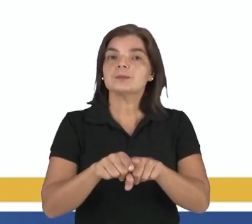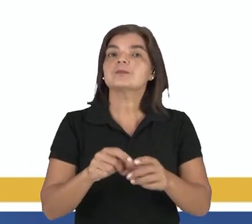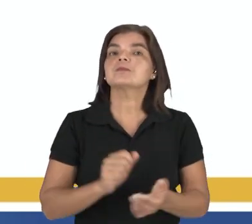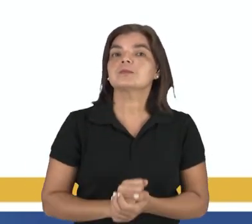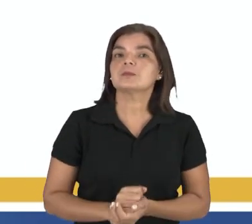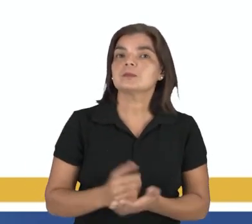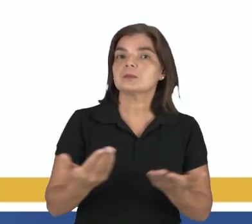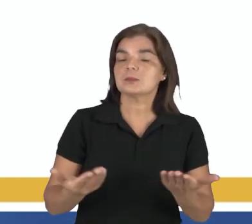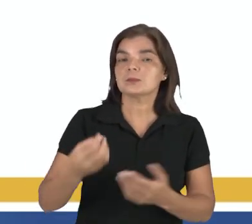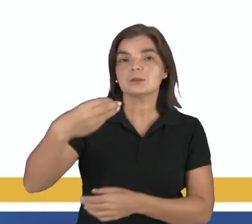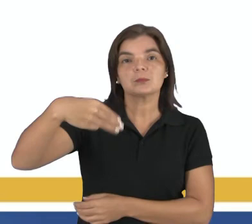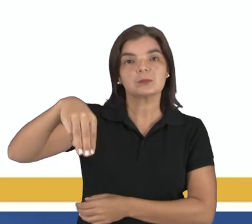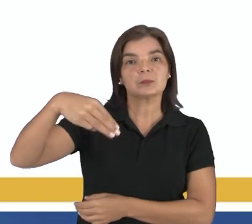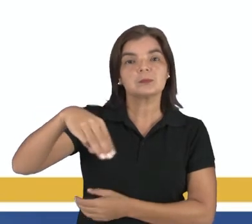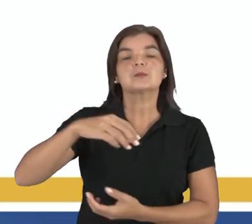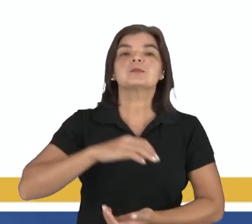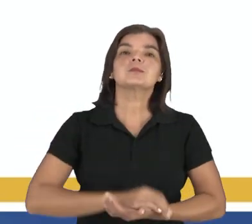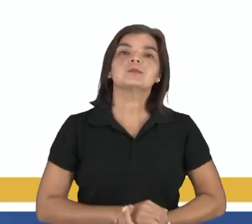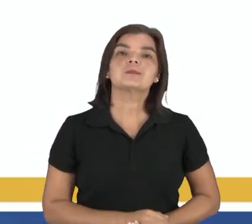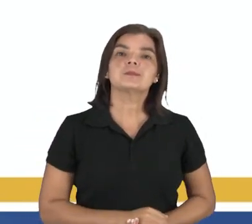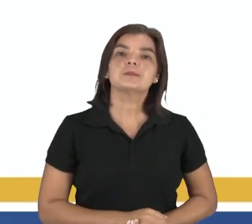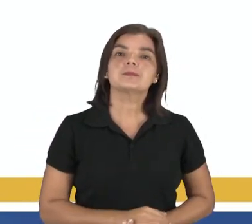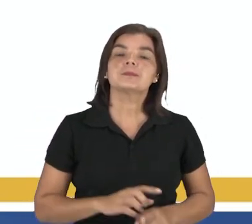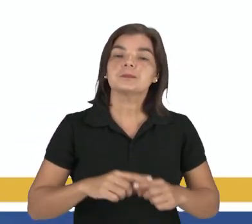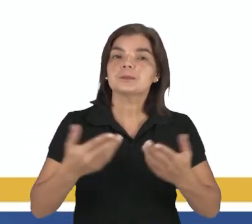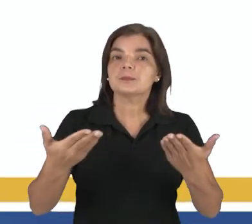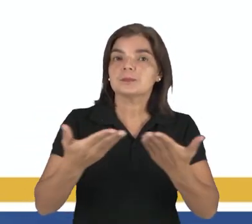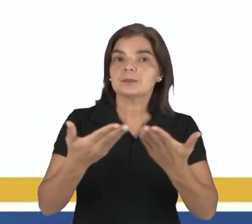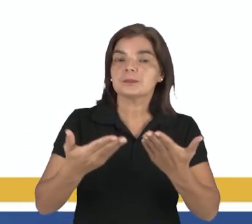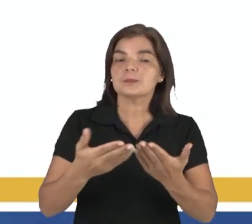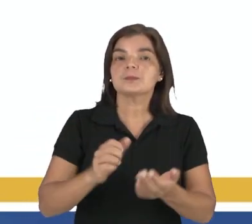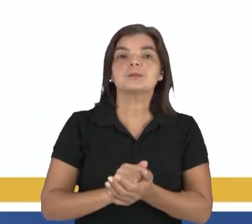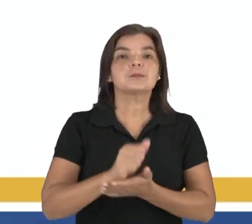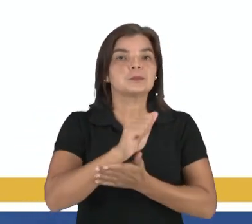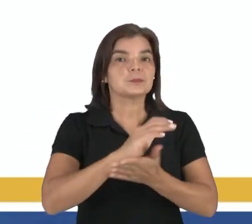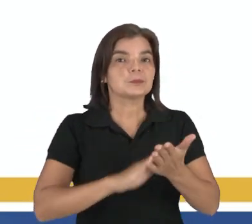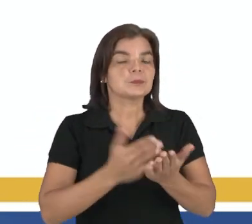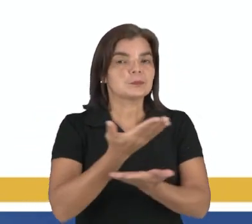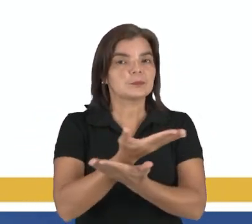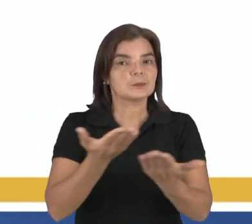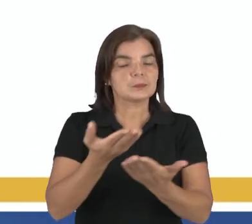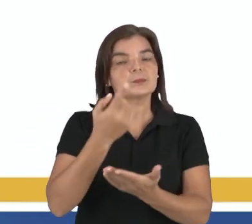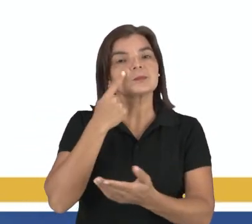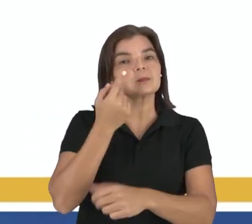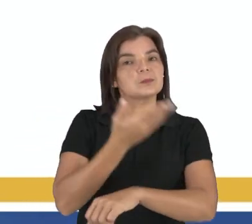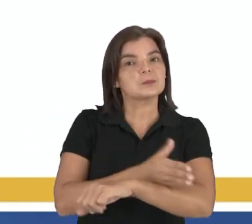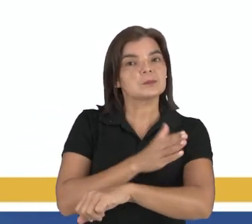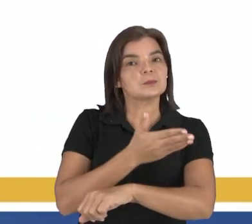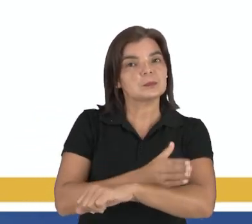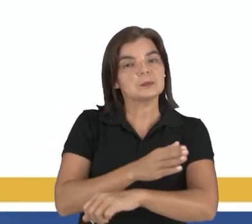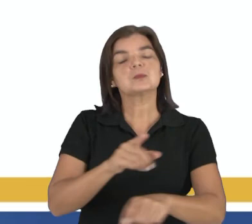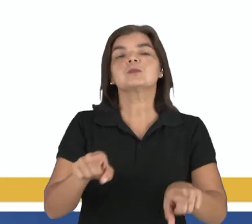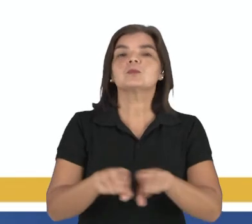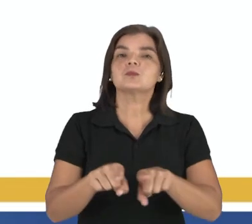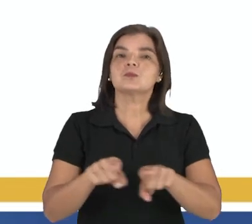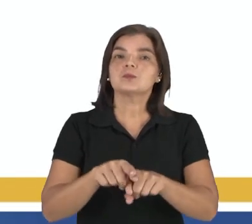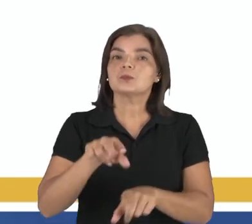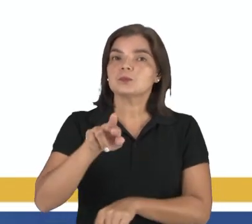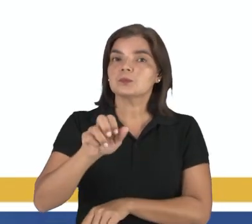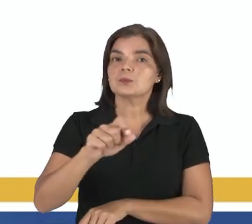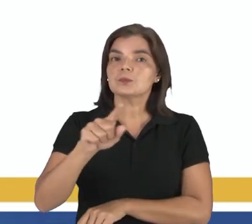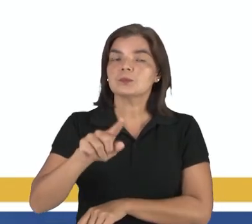aplicadas comumente na matemática. Mas agora a gente vai mais um exercitando para vocês verem na prática sobre